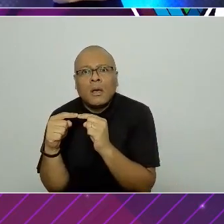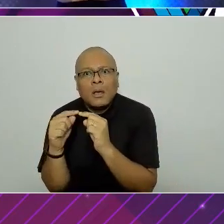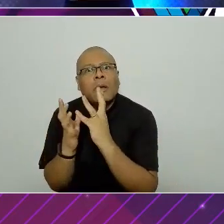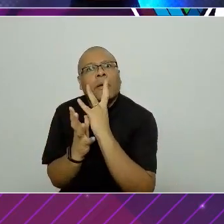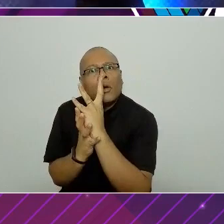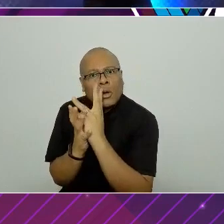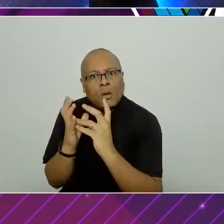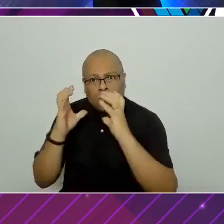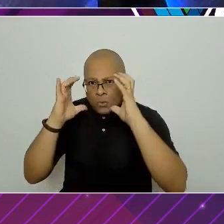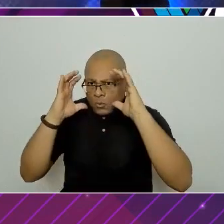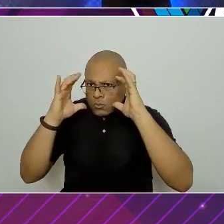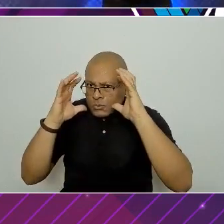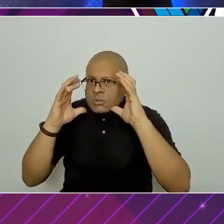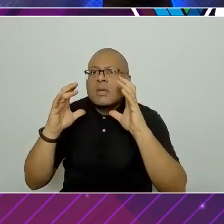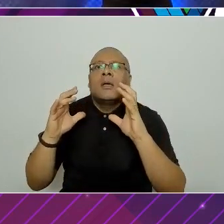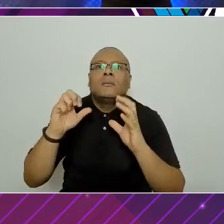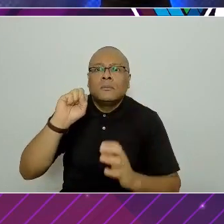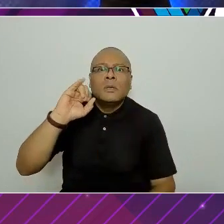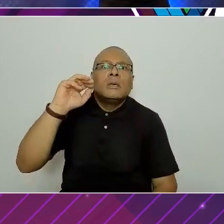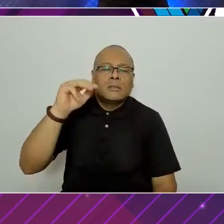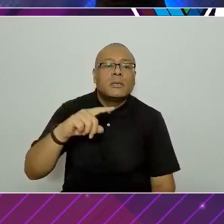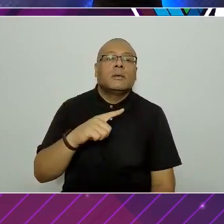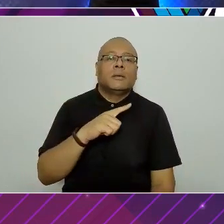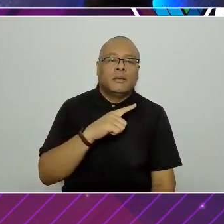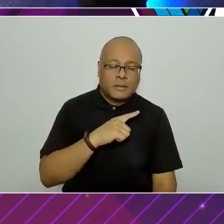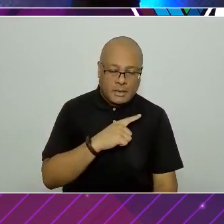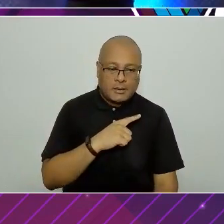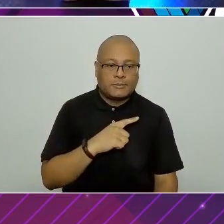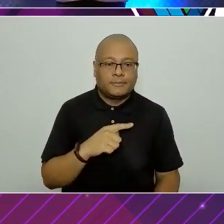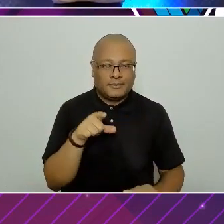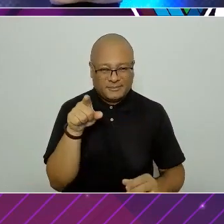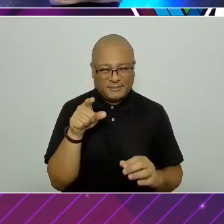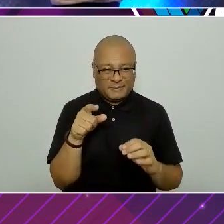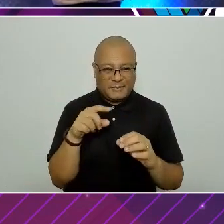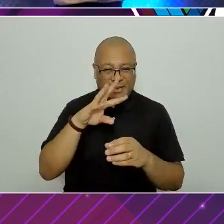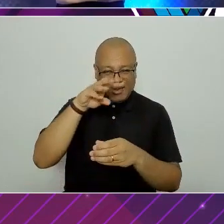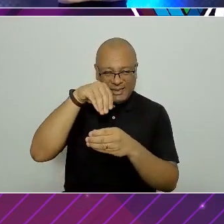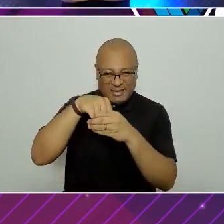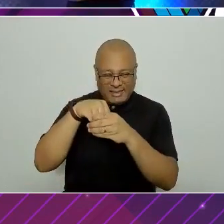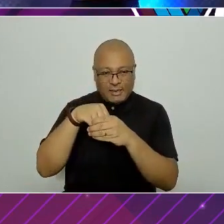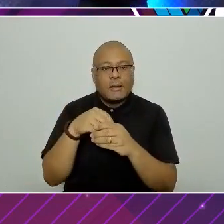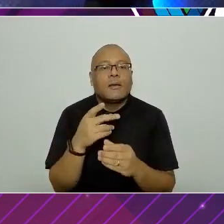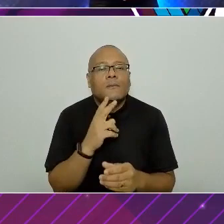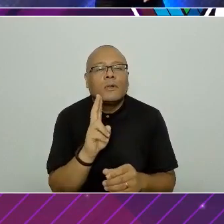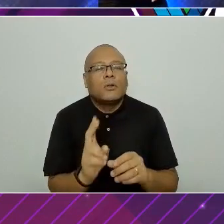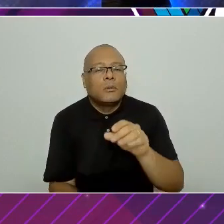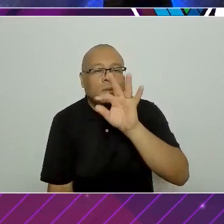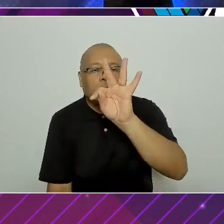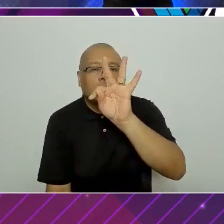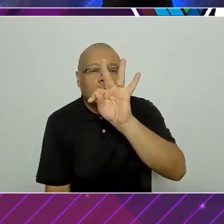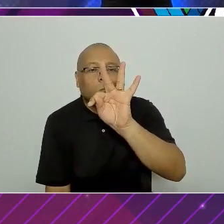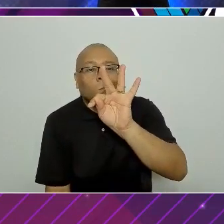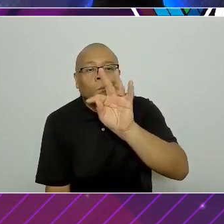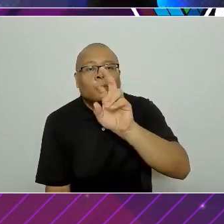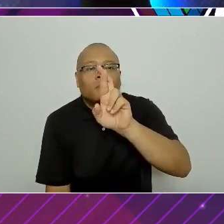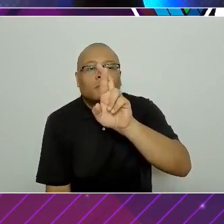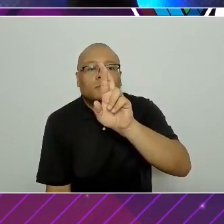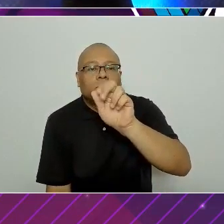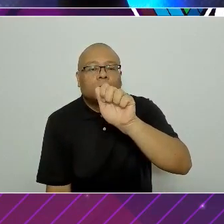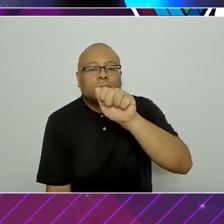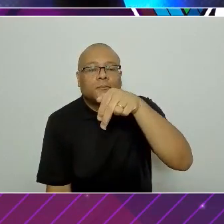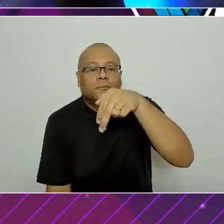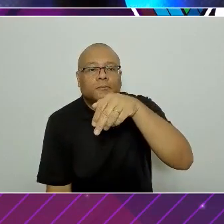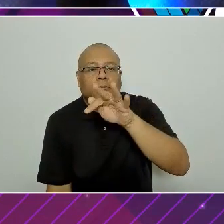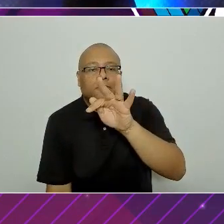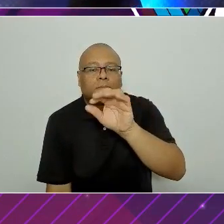né? Então, a gente tem a rede neural que eles utilizam Transformer dentro esse tipo específico, né? Tem vários tipos